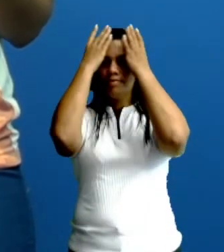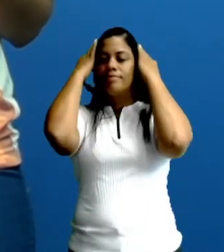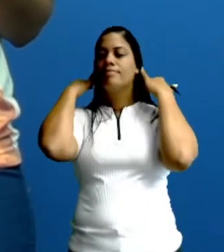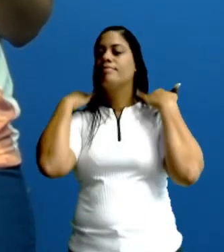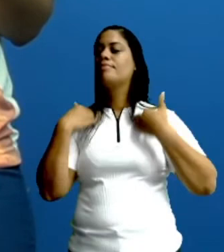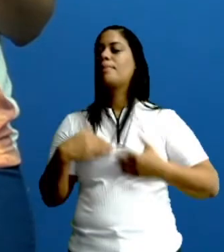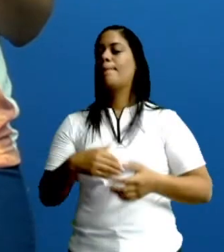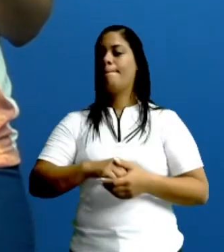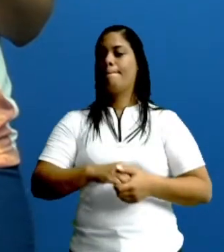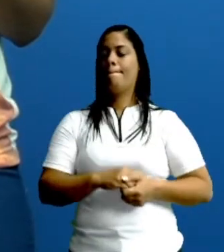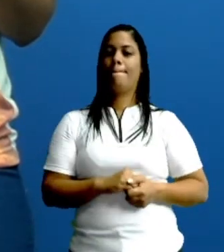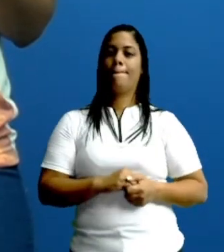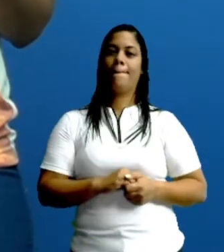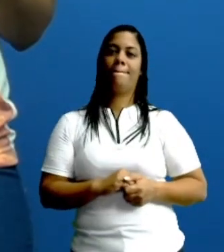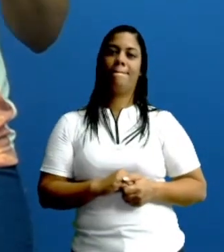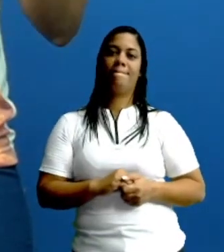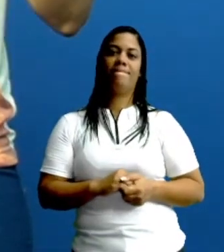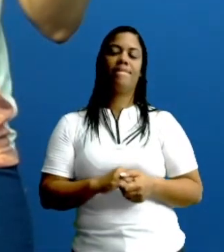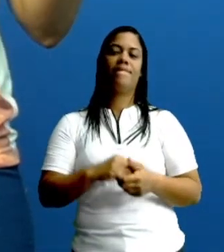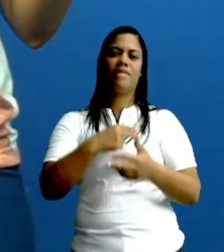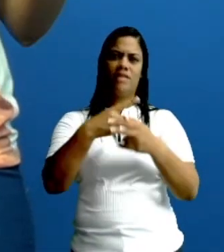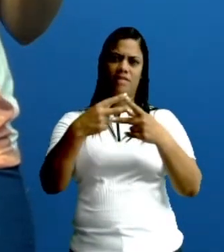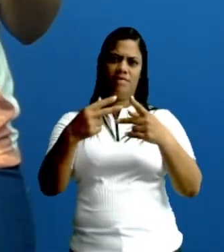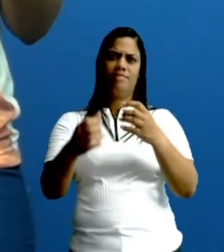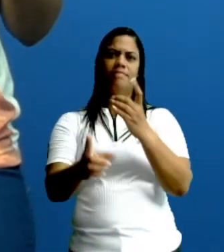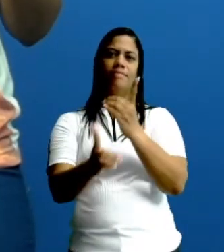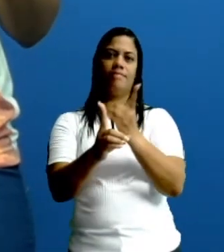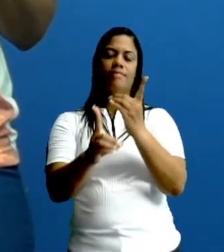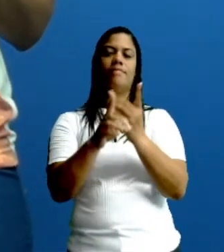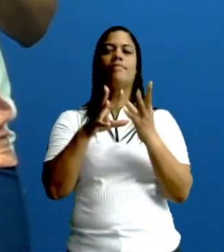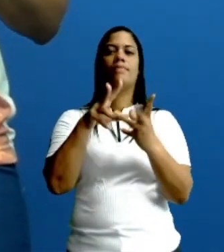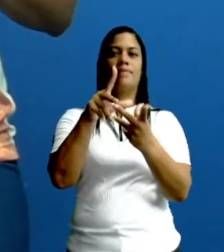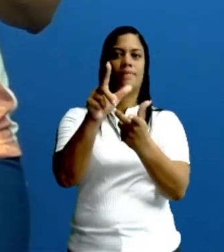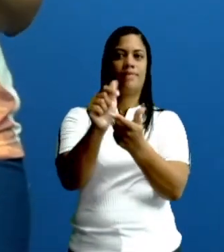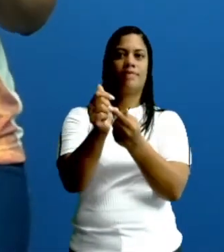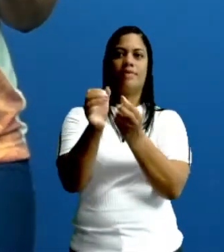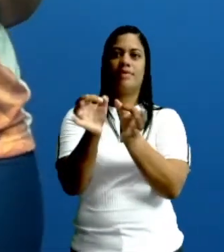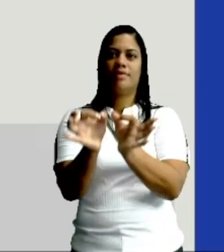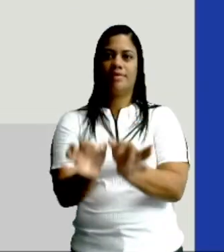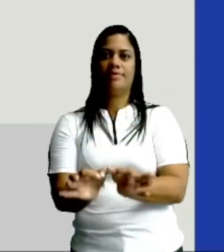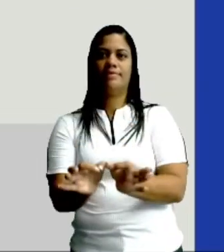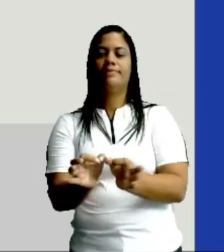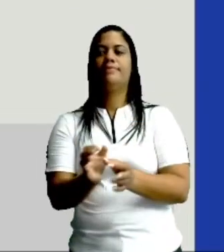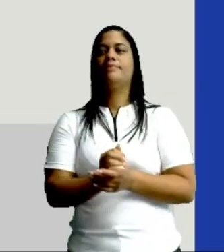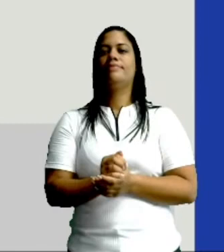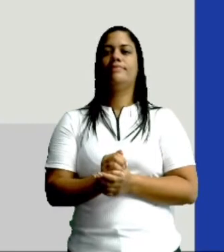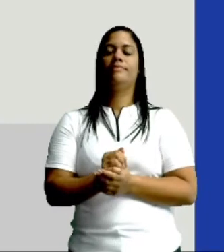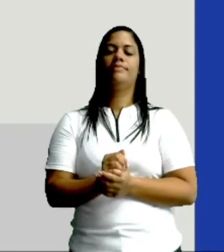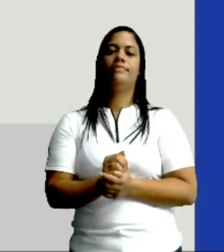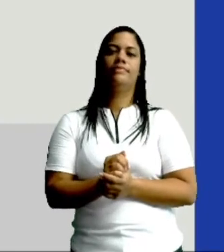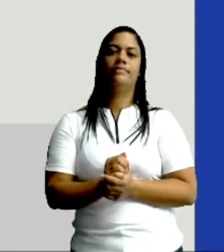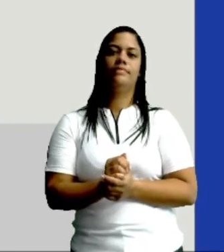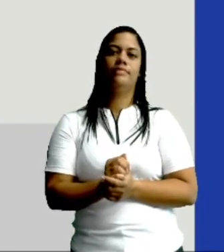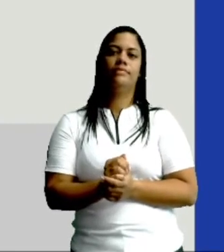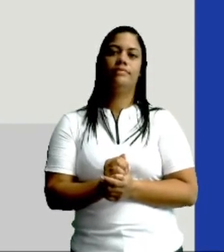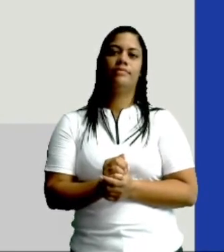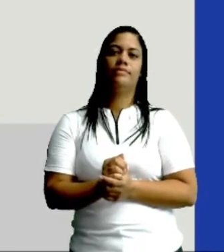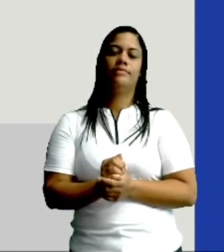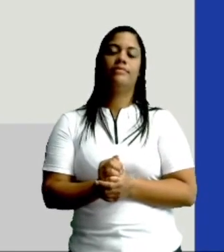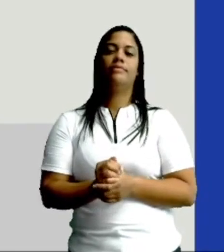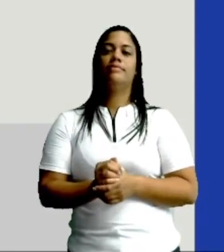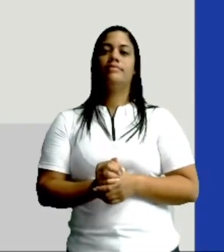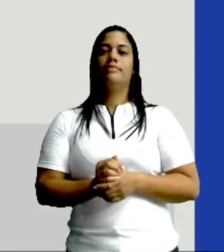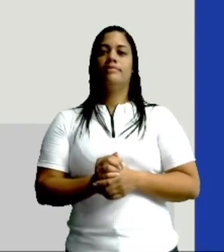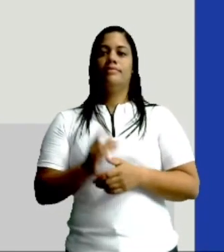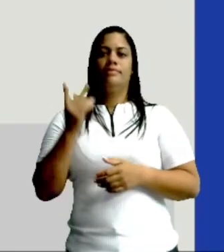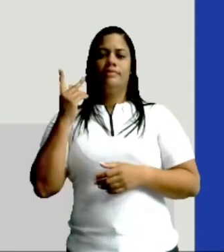das plantas e de alguns tipos de plantas que a gente vai encontrar no mundo, tá? Então, para a